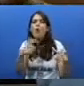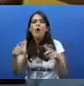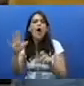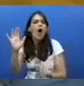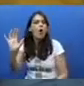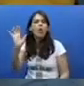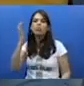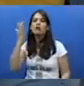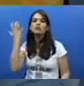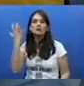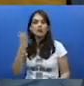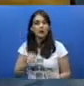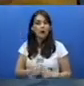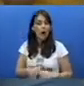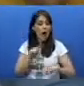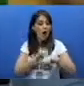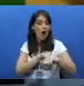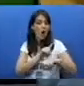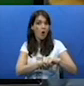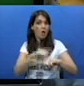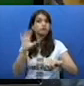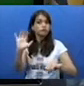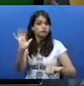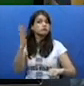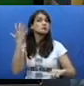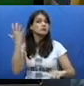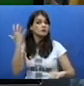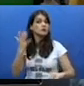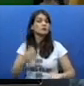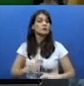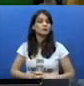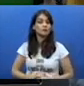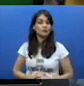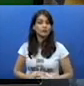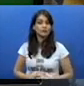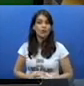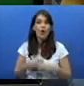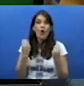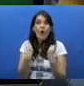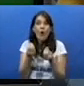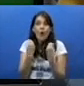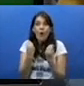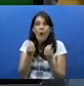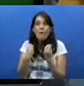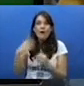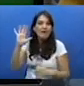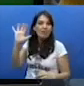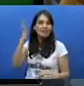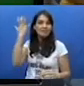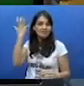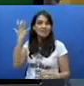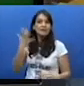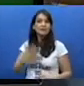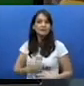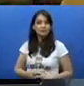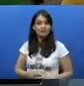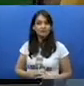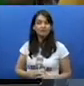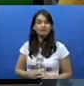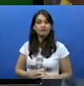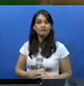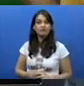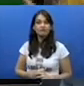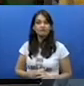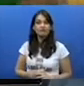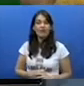falou quando aconteceu, ela citou como aconteceu, tá? Como que aconteceu tudo,